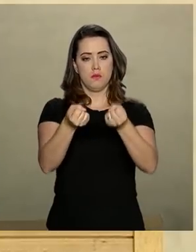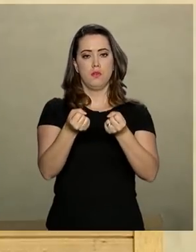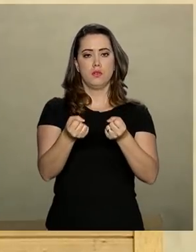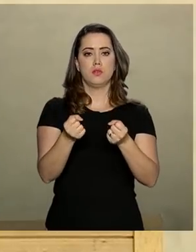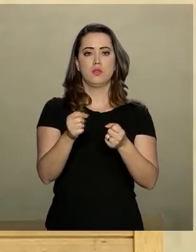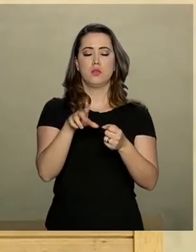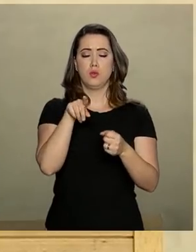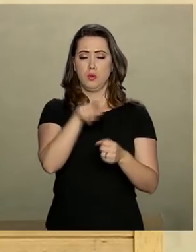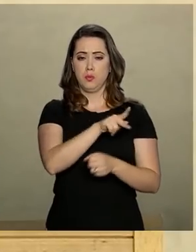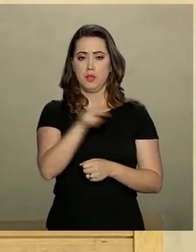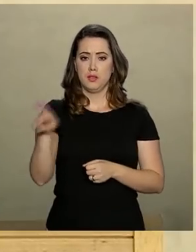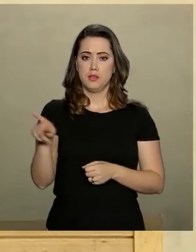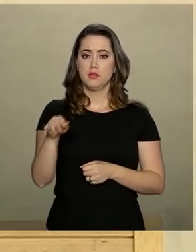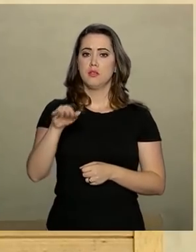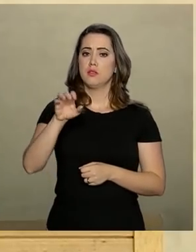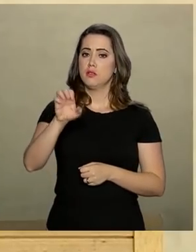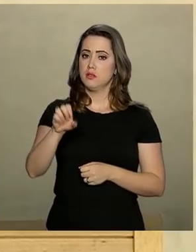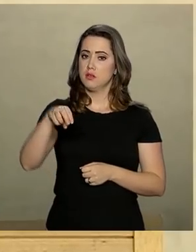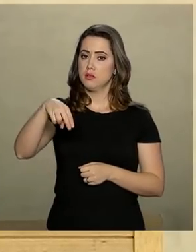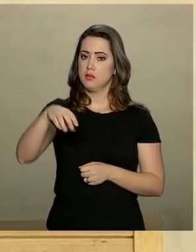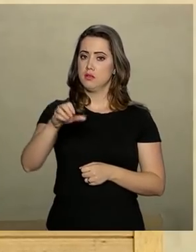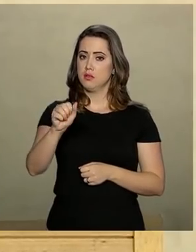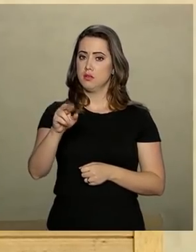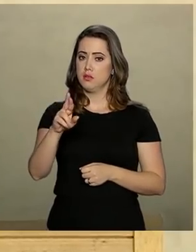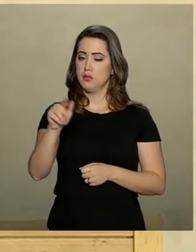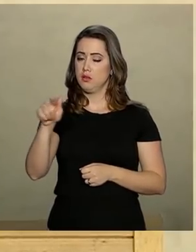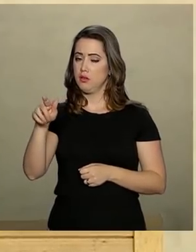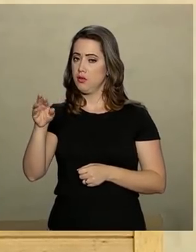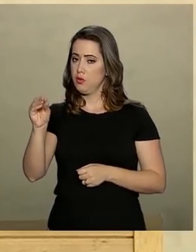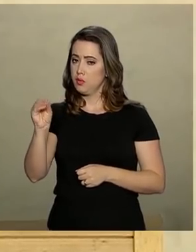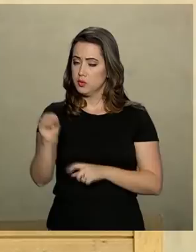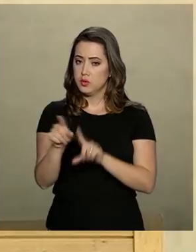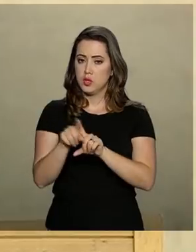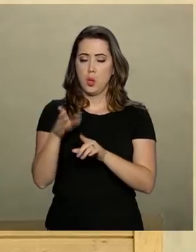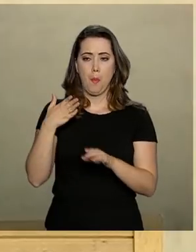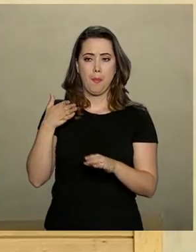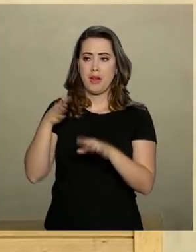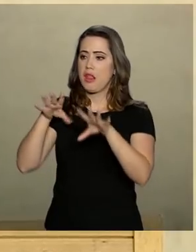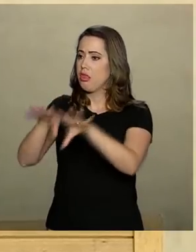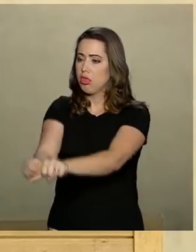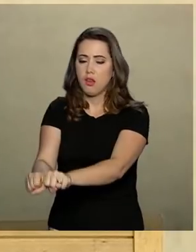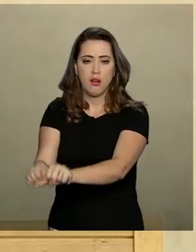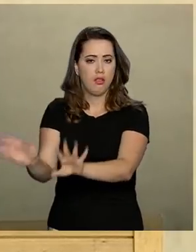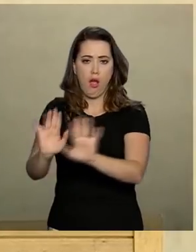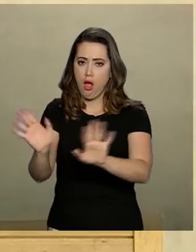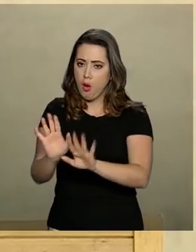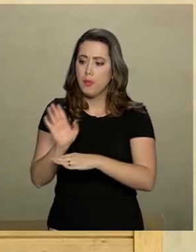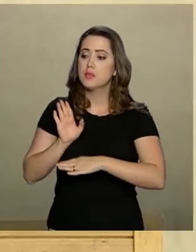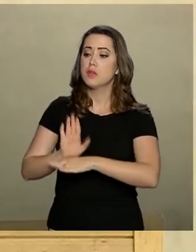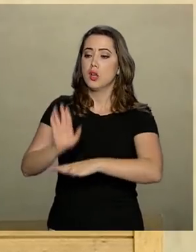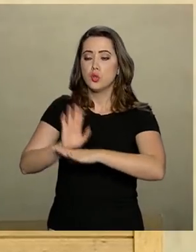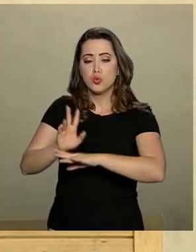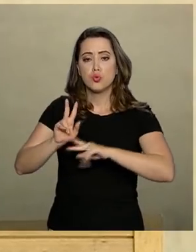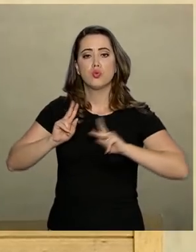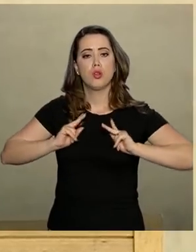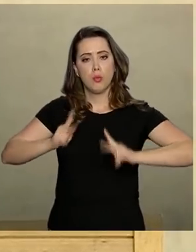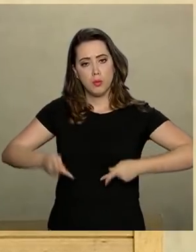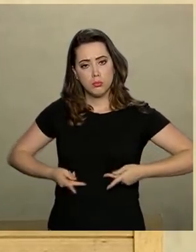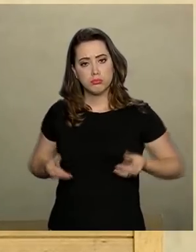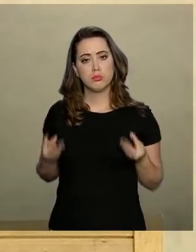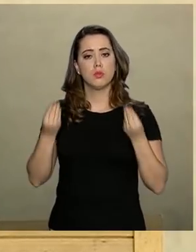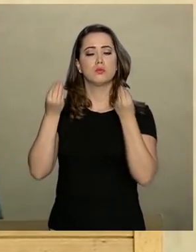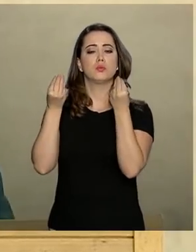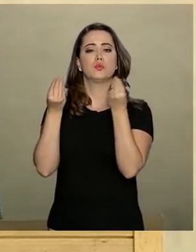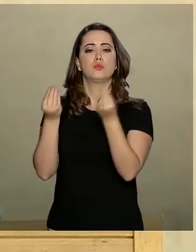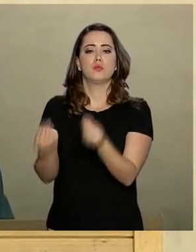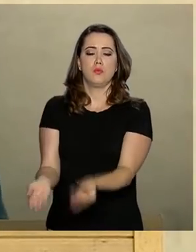Guaidó, não para intervir, mas para prover imediata ajuda humanitária ao povo venezuelano.